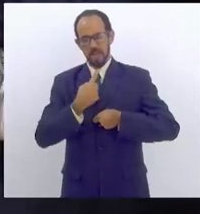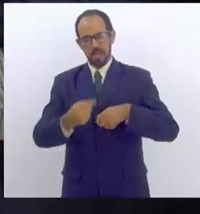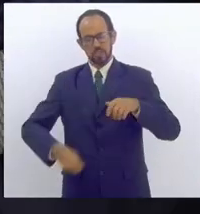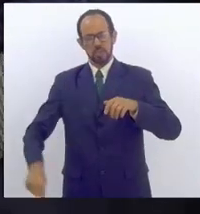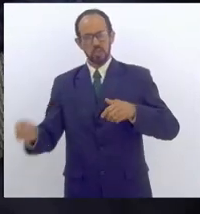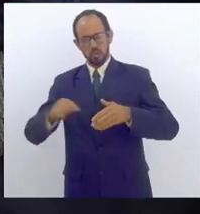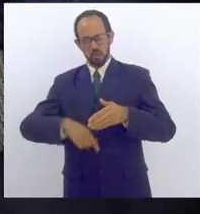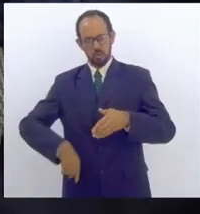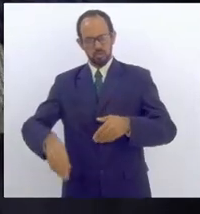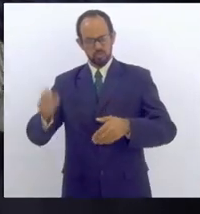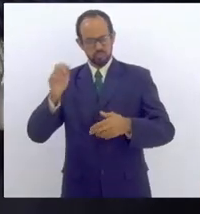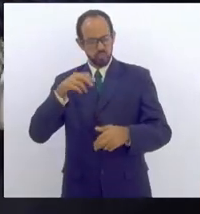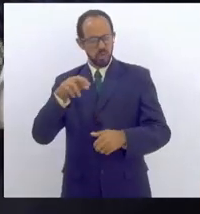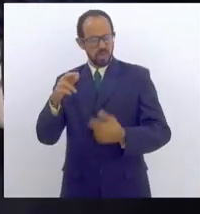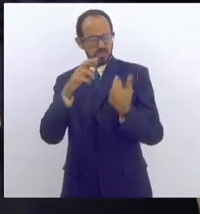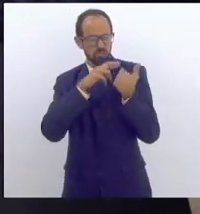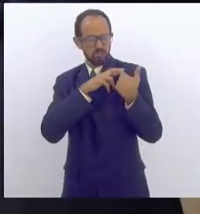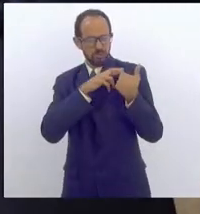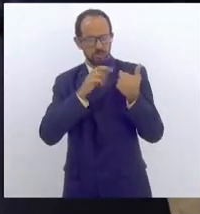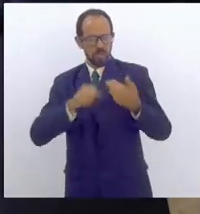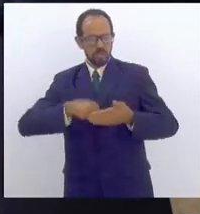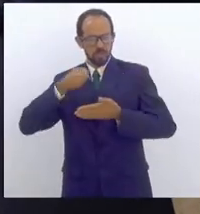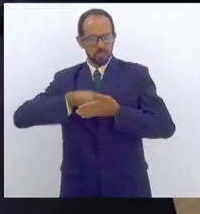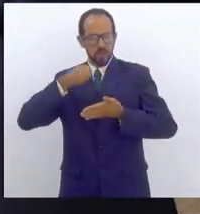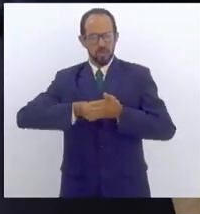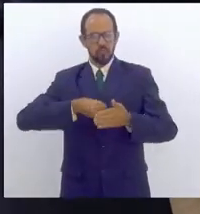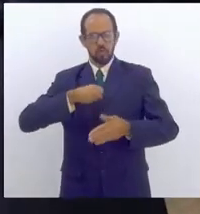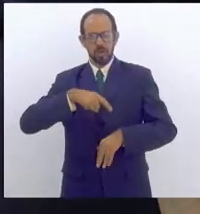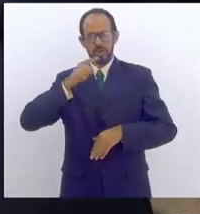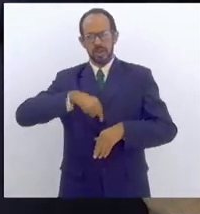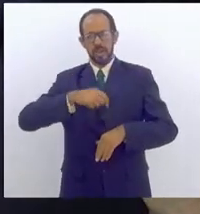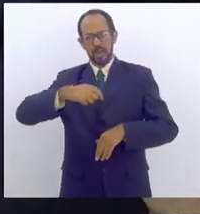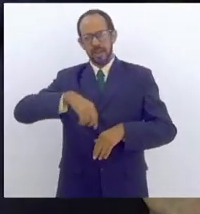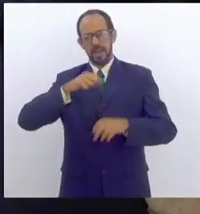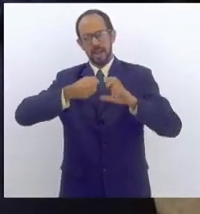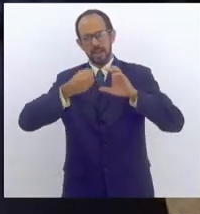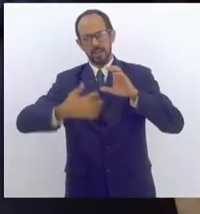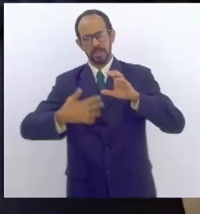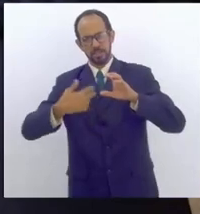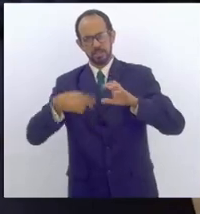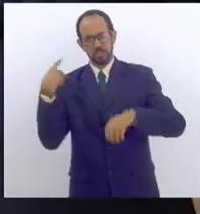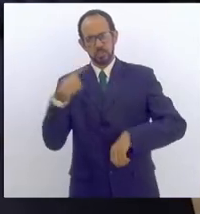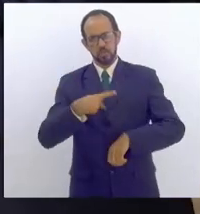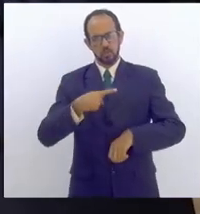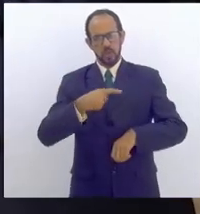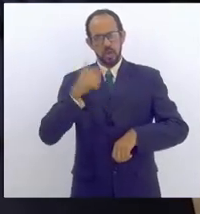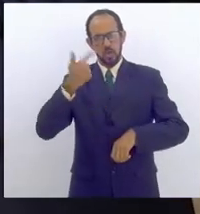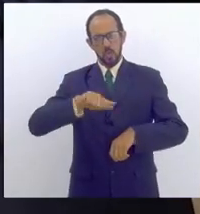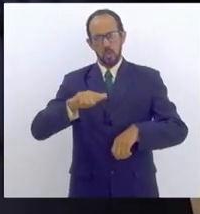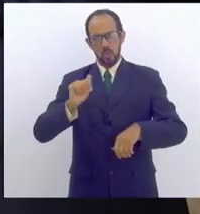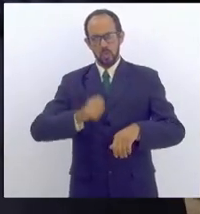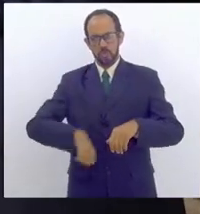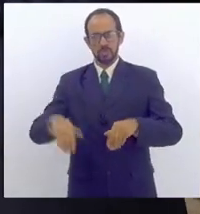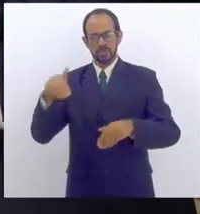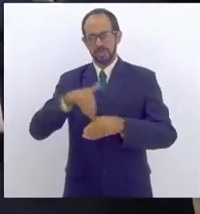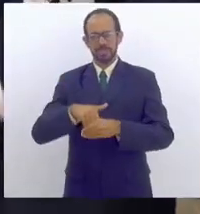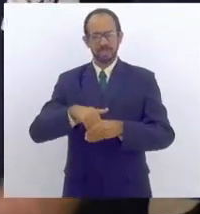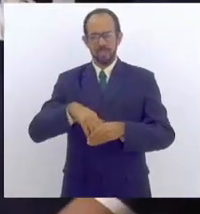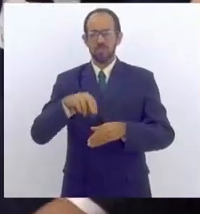com bravura, que são características da tua personalidade, a próxima eleição vai ser por unanimidade, meu irmão. Tamo